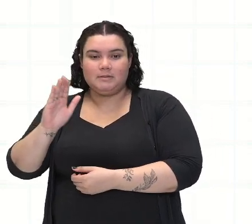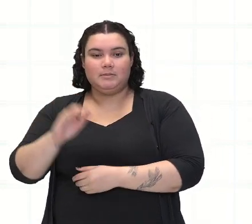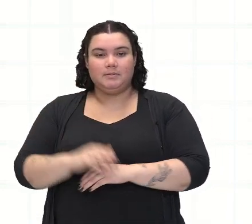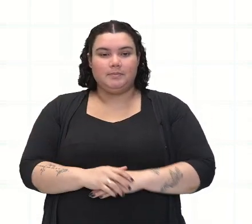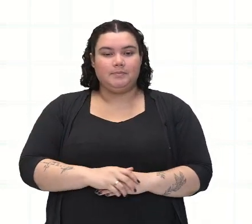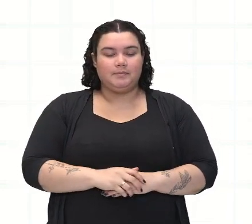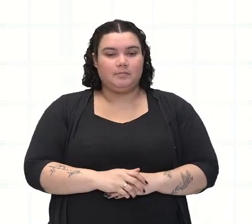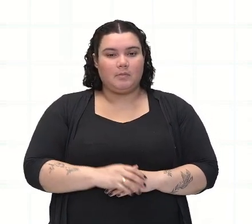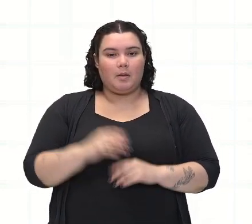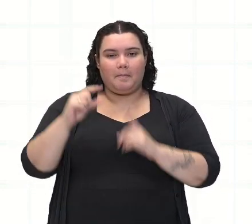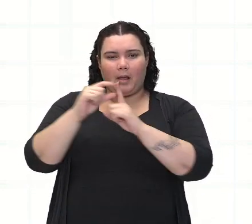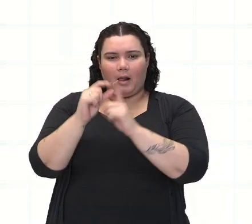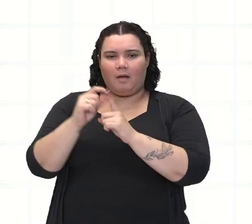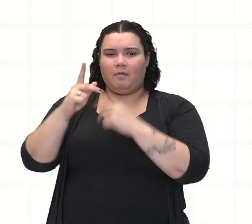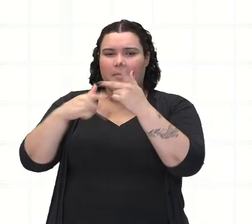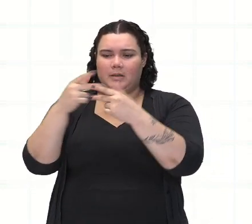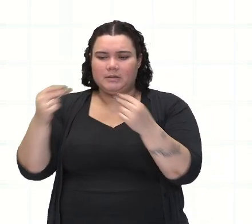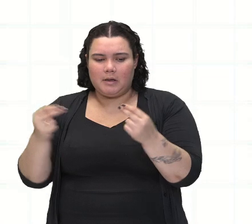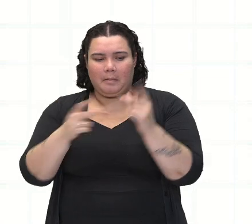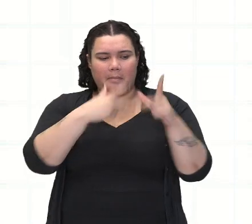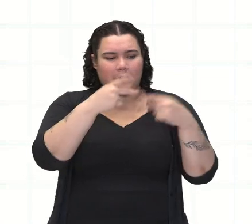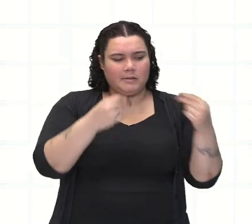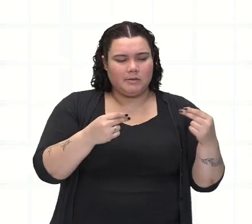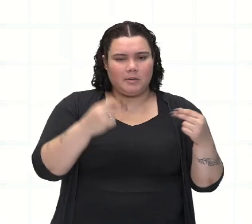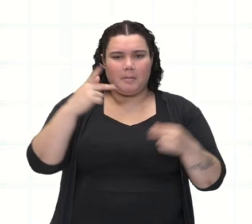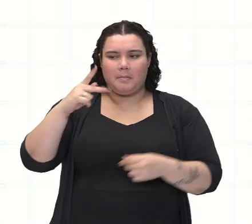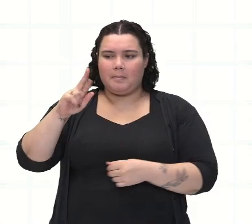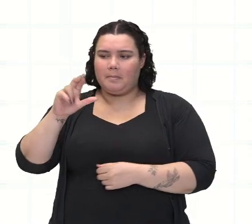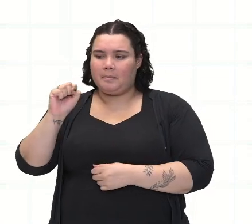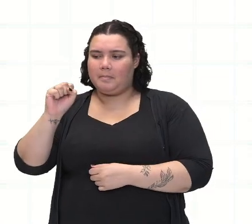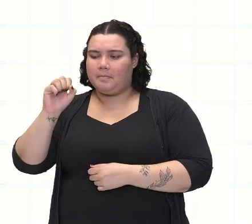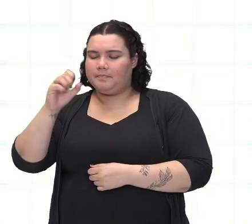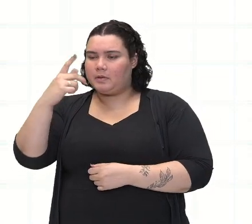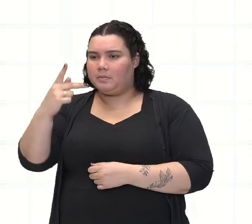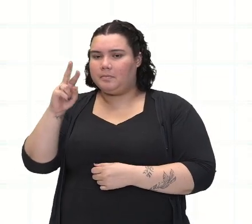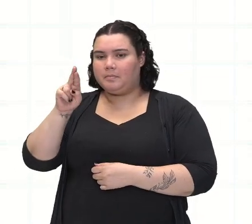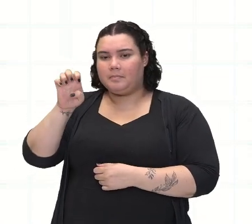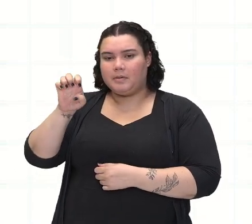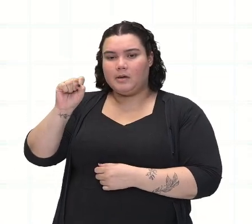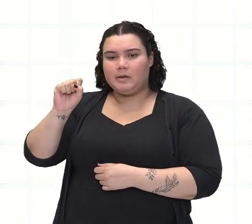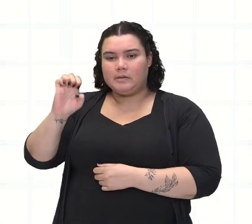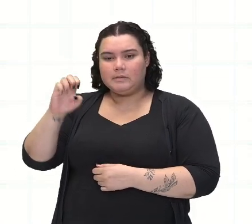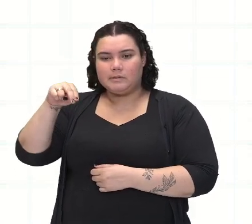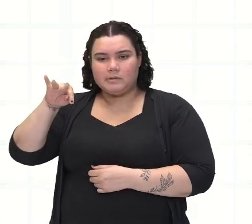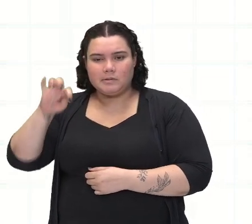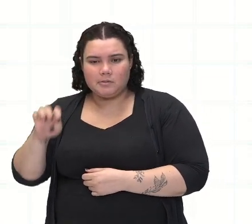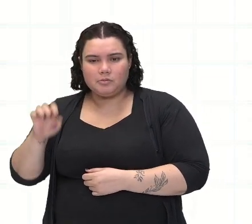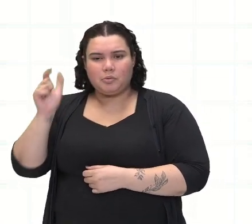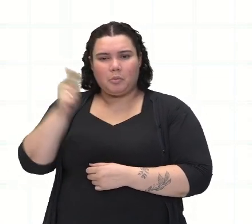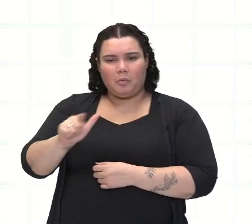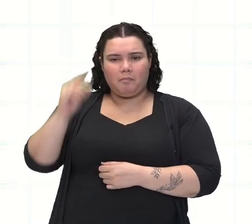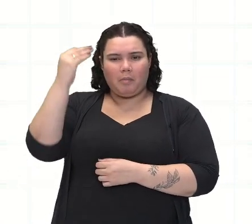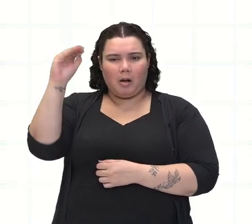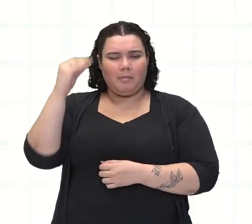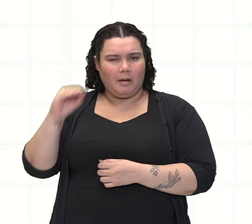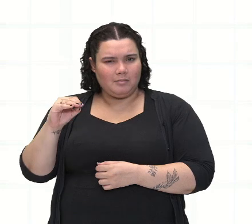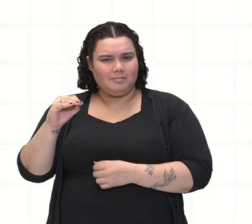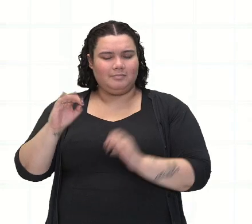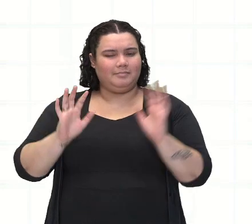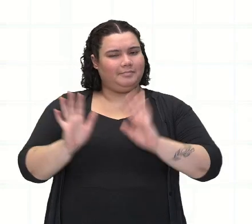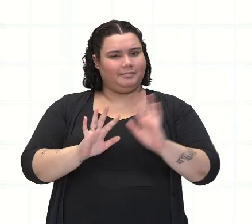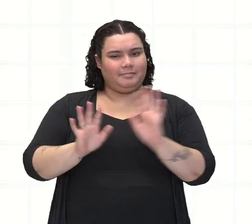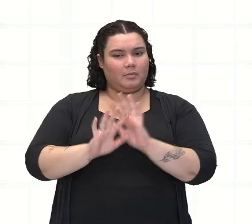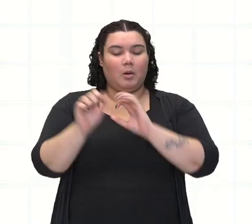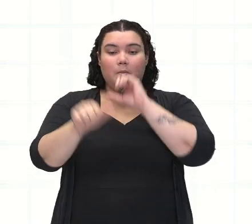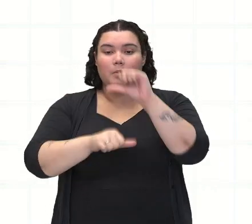Observem que presente está repetido. Vamos tirar e conectar um pronome relativo e fazendo